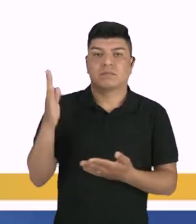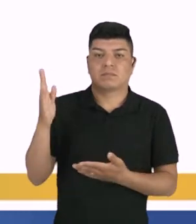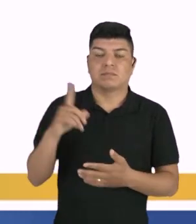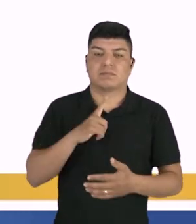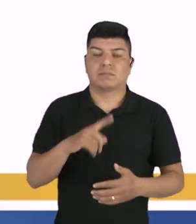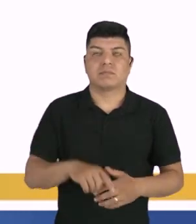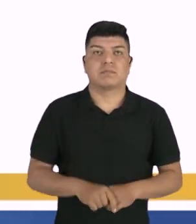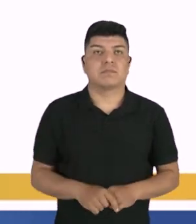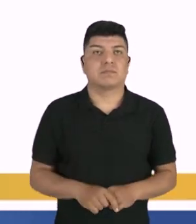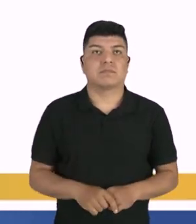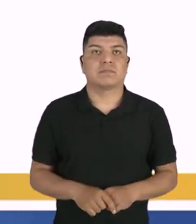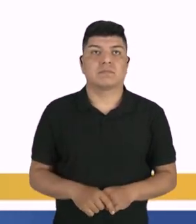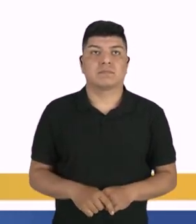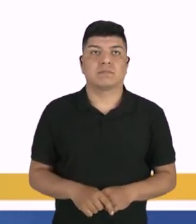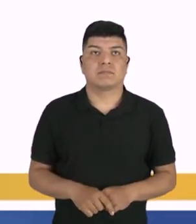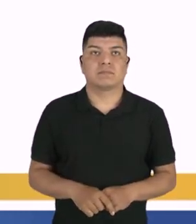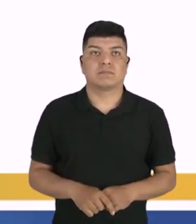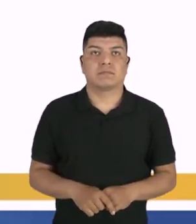algébricas.